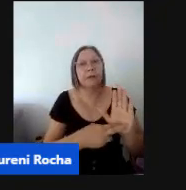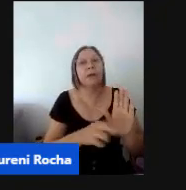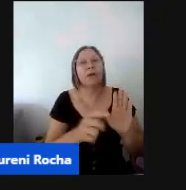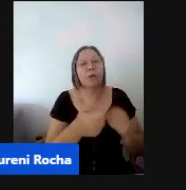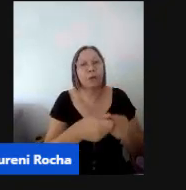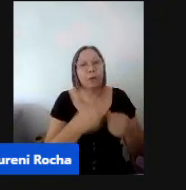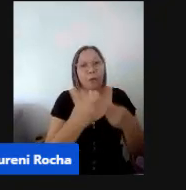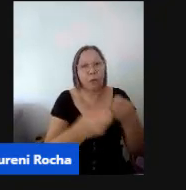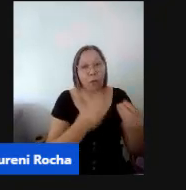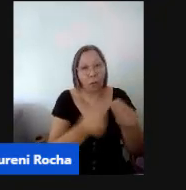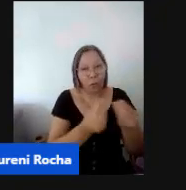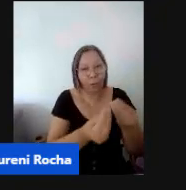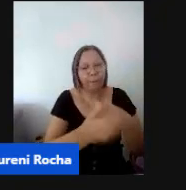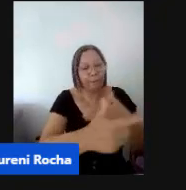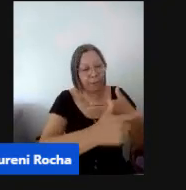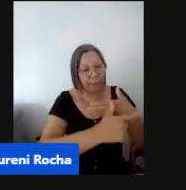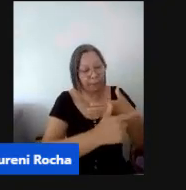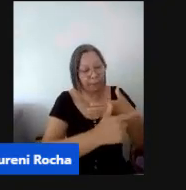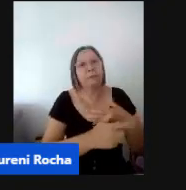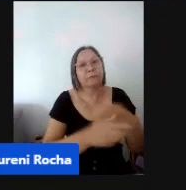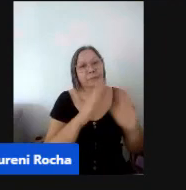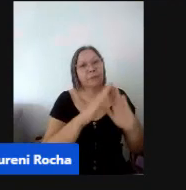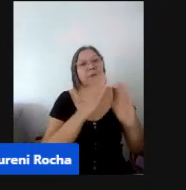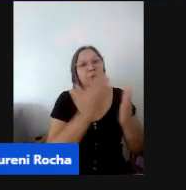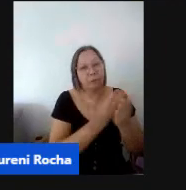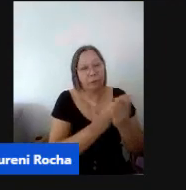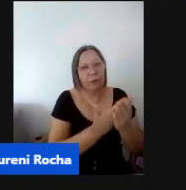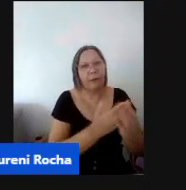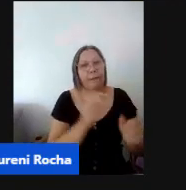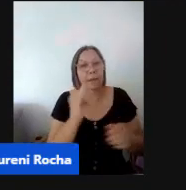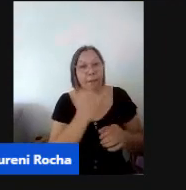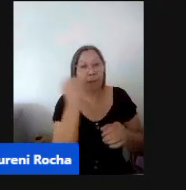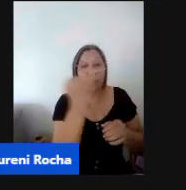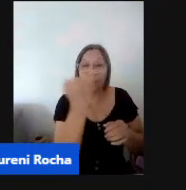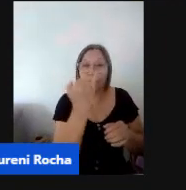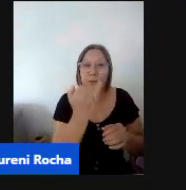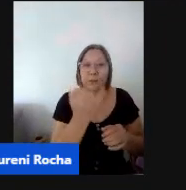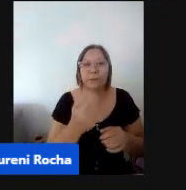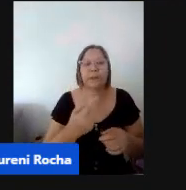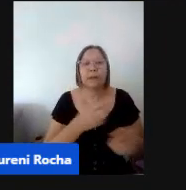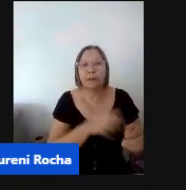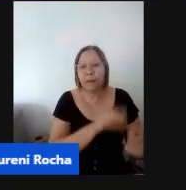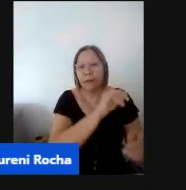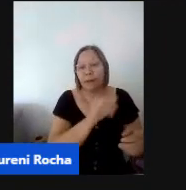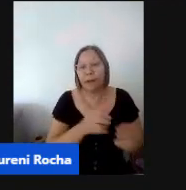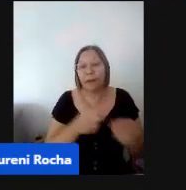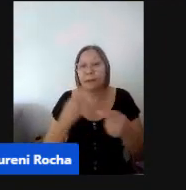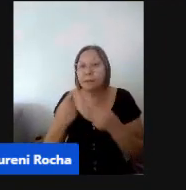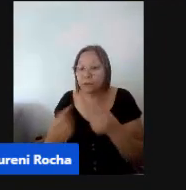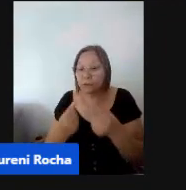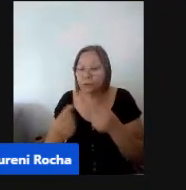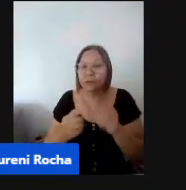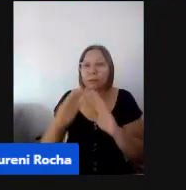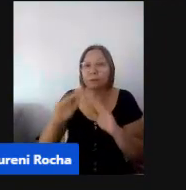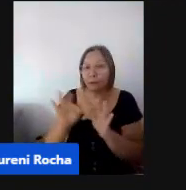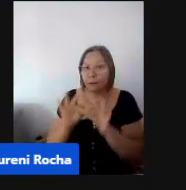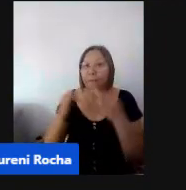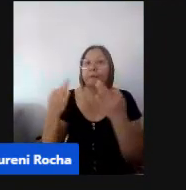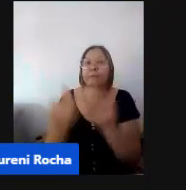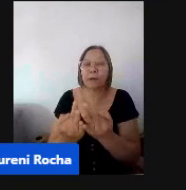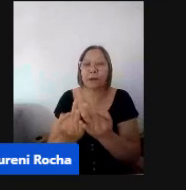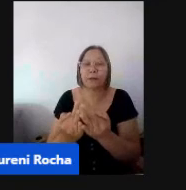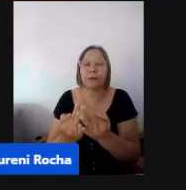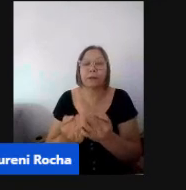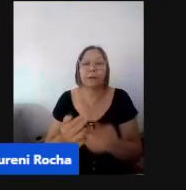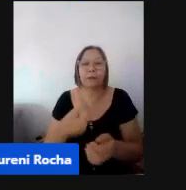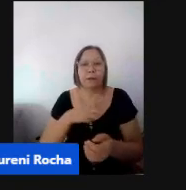mas é importante que isso também seja discutido com a família. Né? Muitos professores, diretores, coordenadores pedagógicos, às vezes